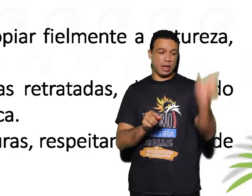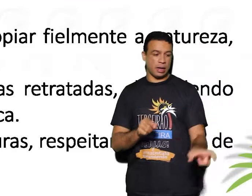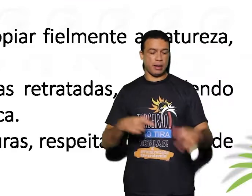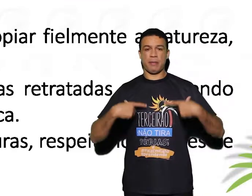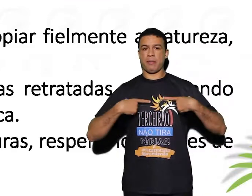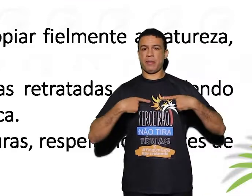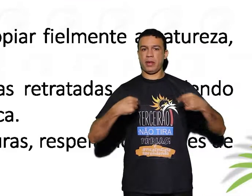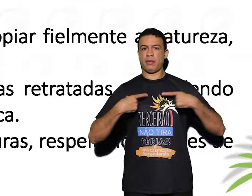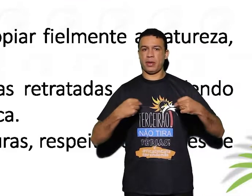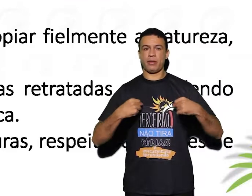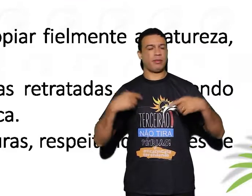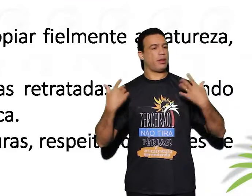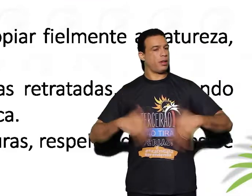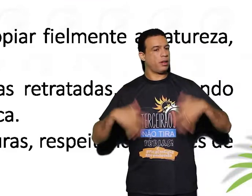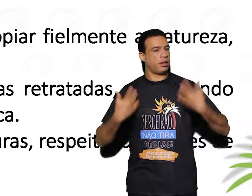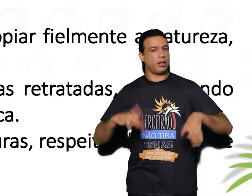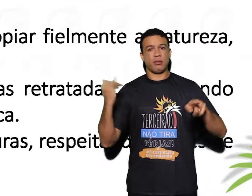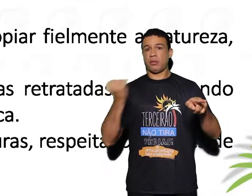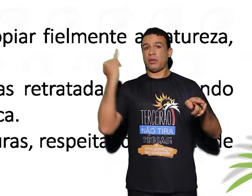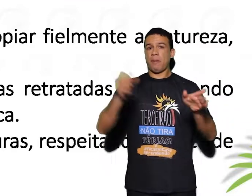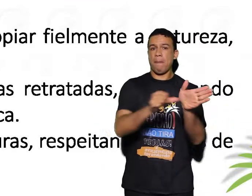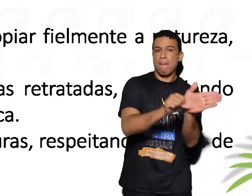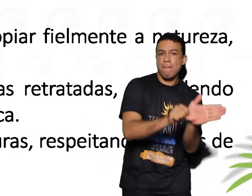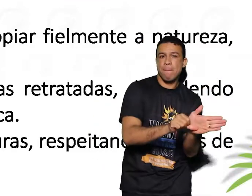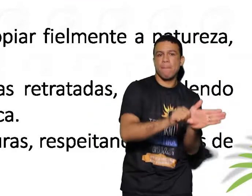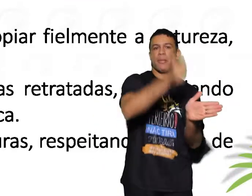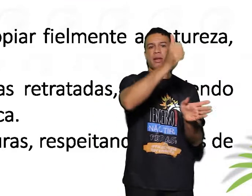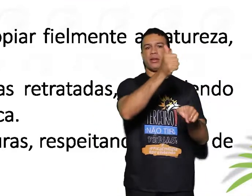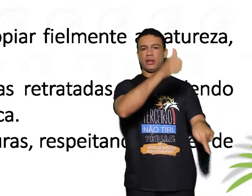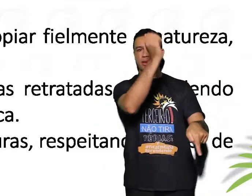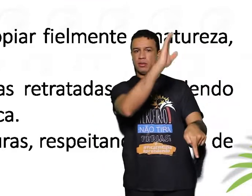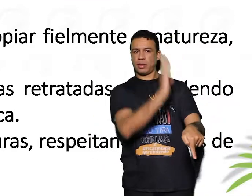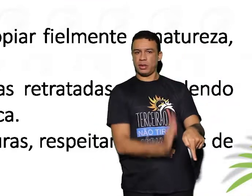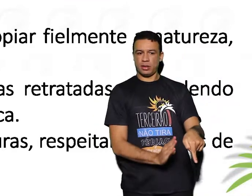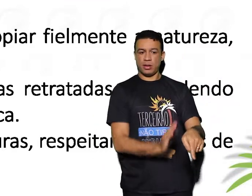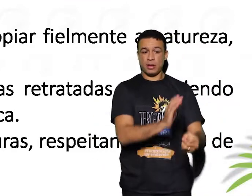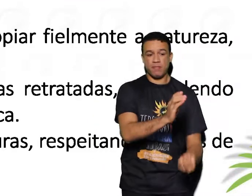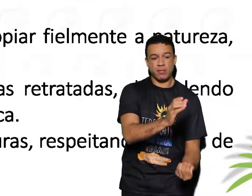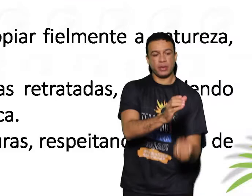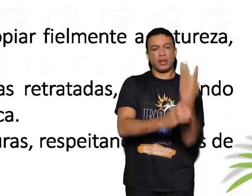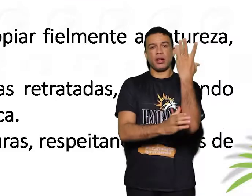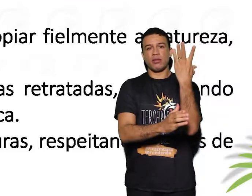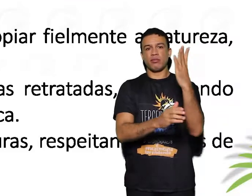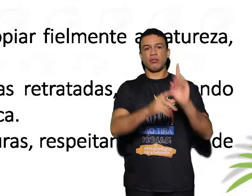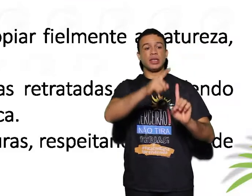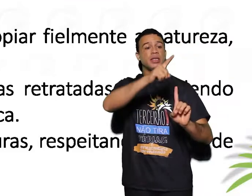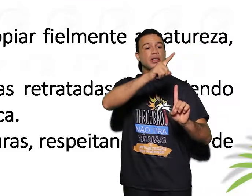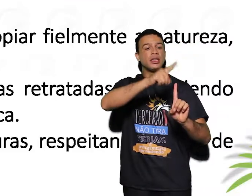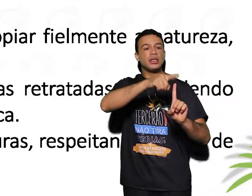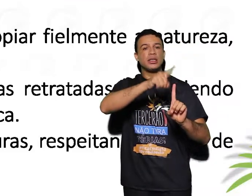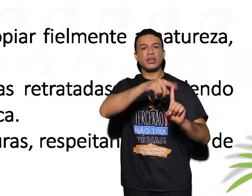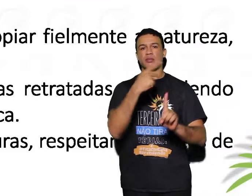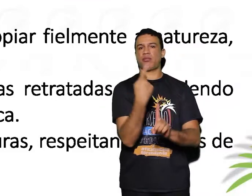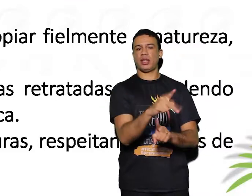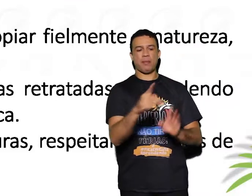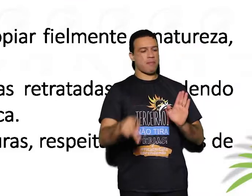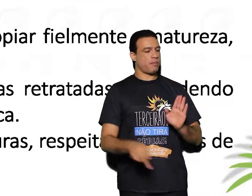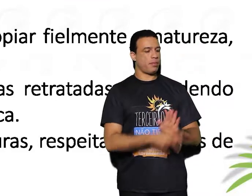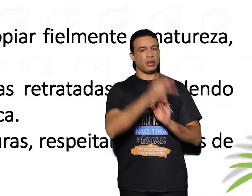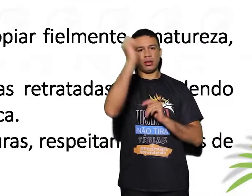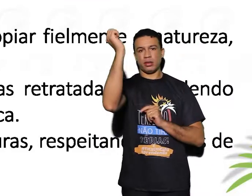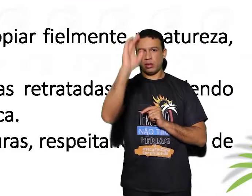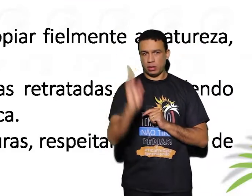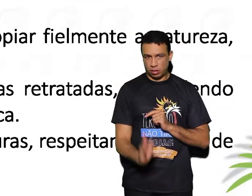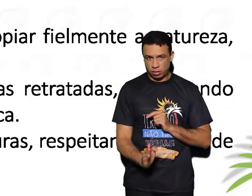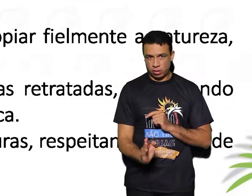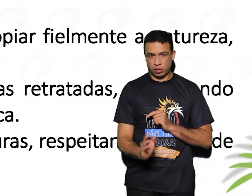ela foi a primeira artista brasileira a criar oficialmente um estilo de arte puramente nacional, o